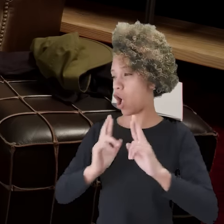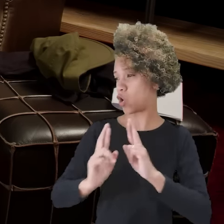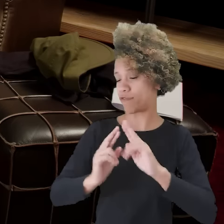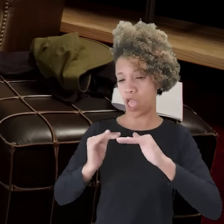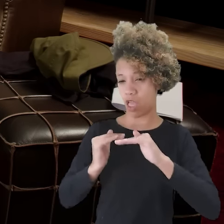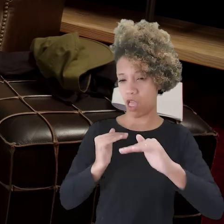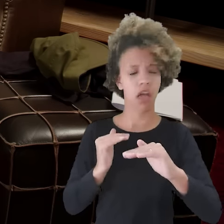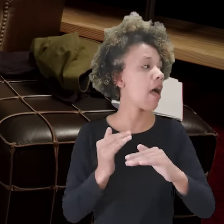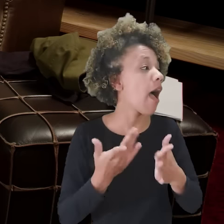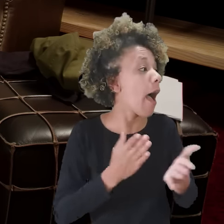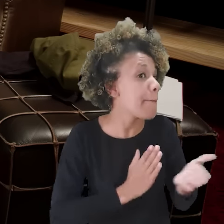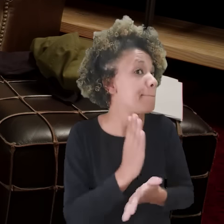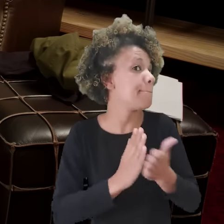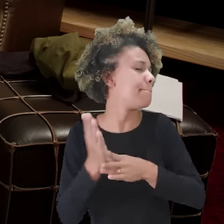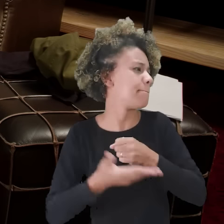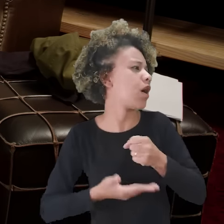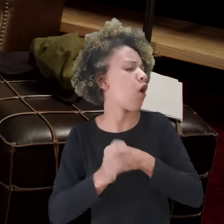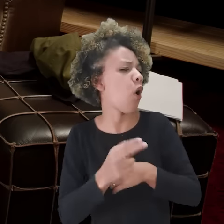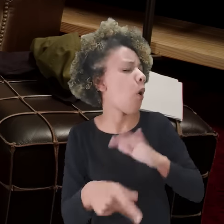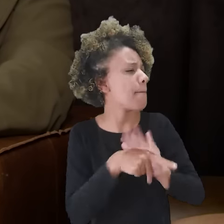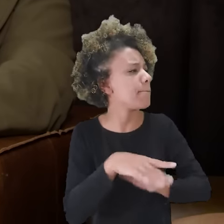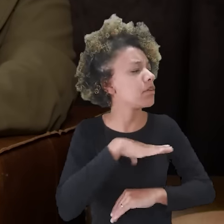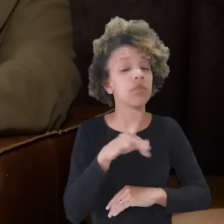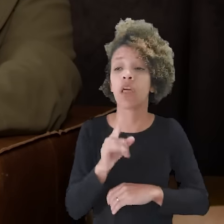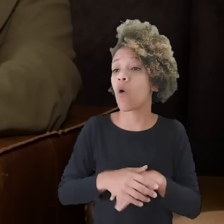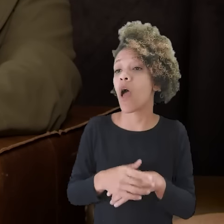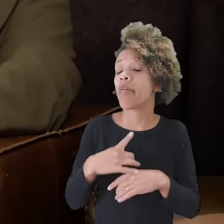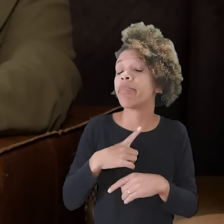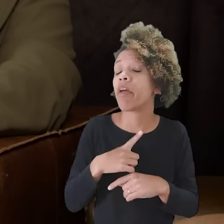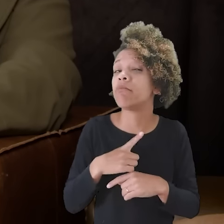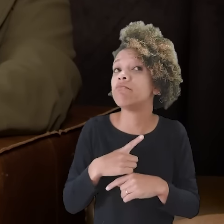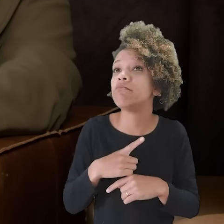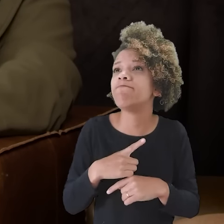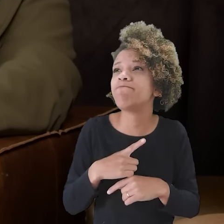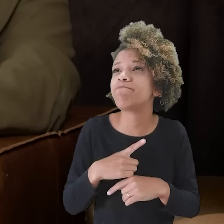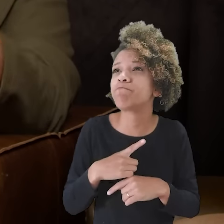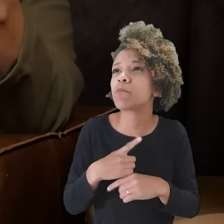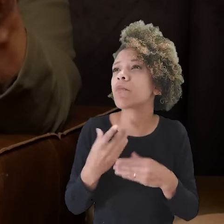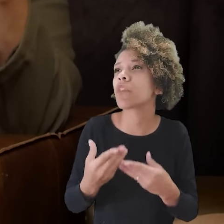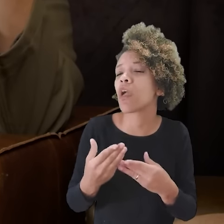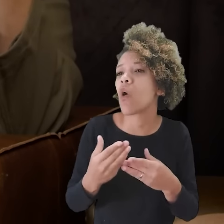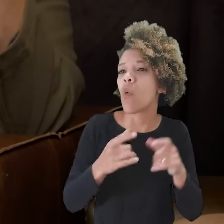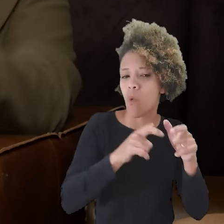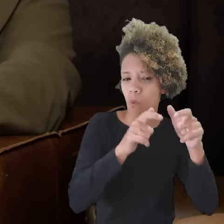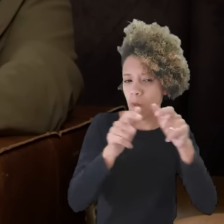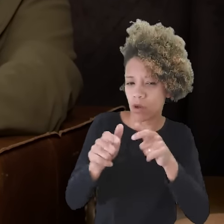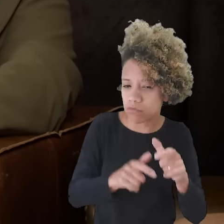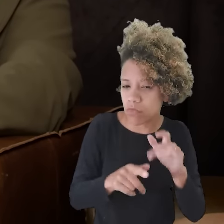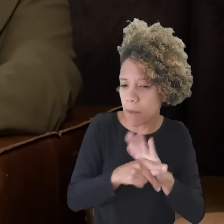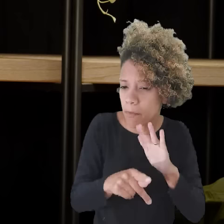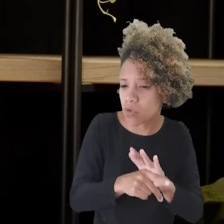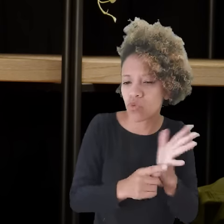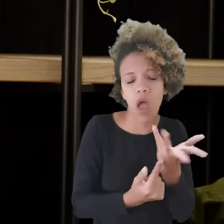baseado em conquistas da cidade ou Baseado Em Quê A gente tem muito o um bairrismo É principalmente